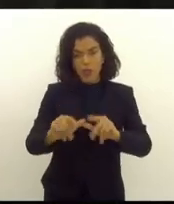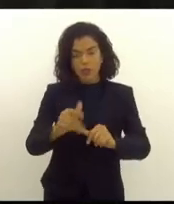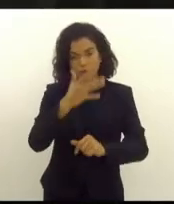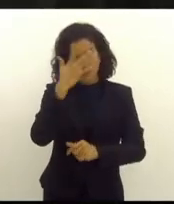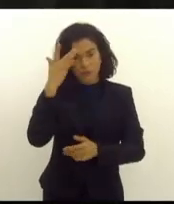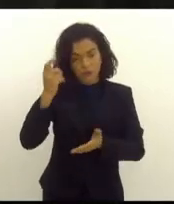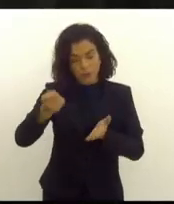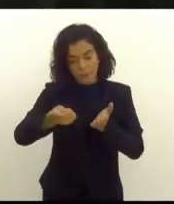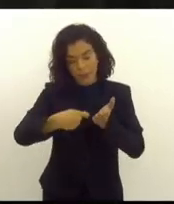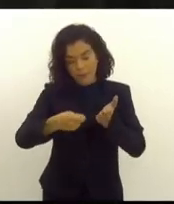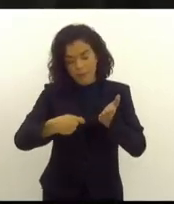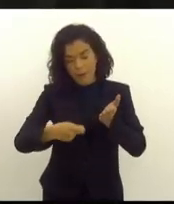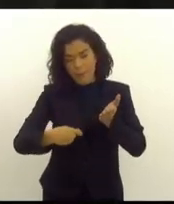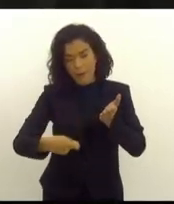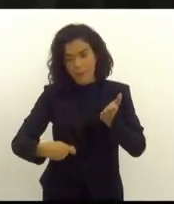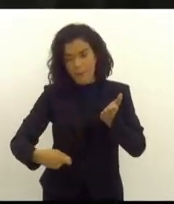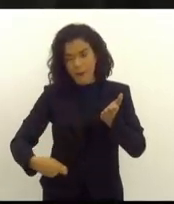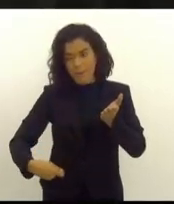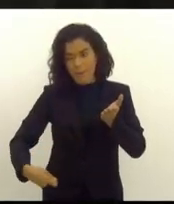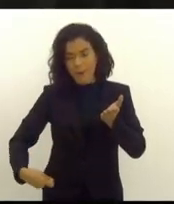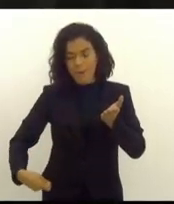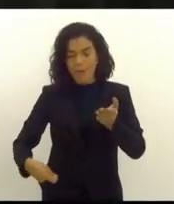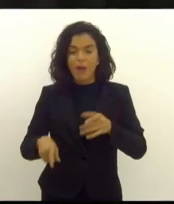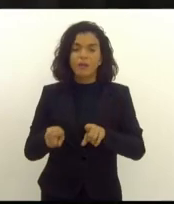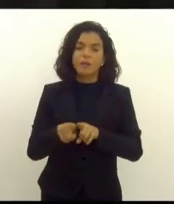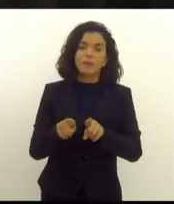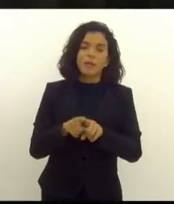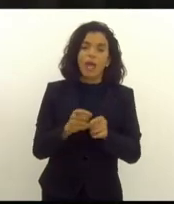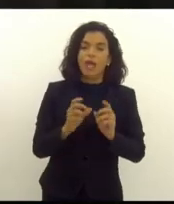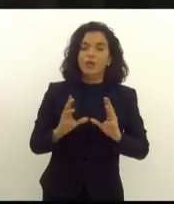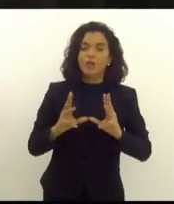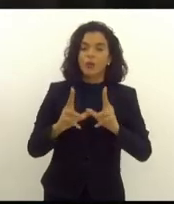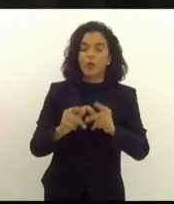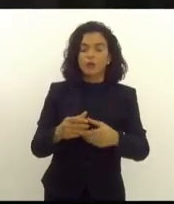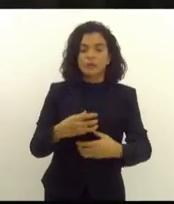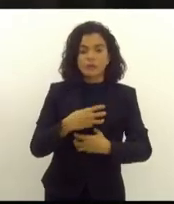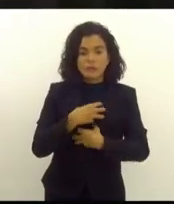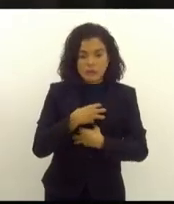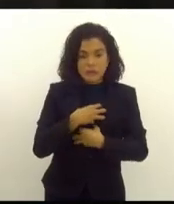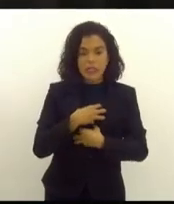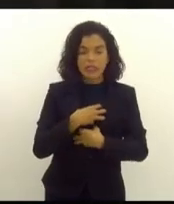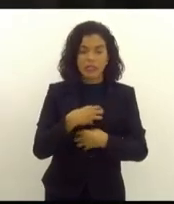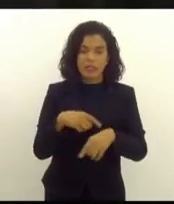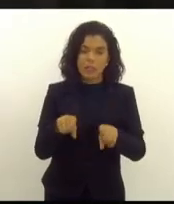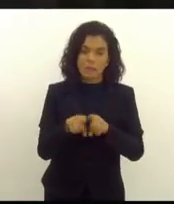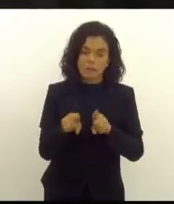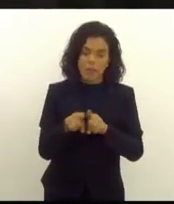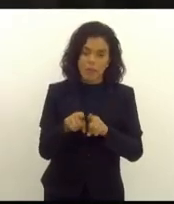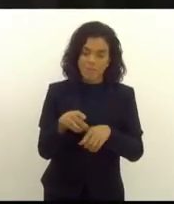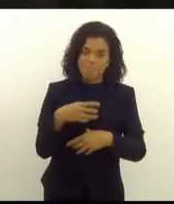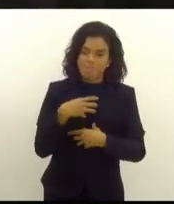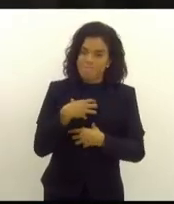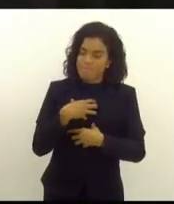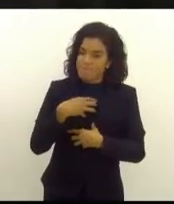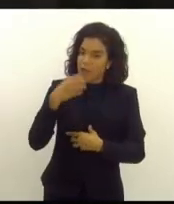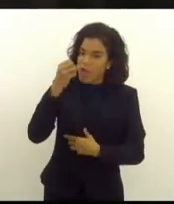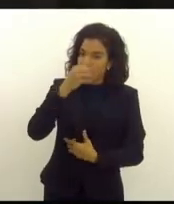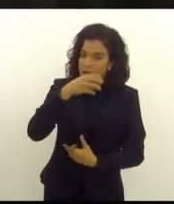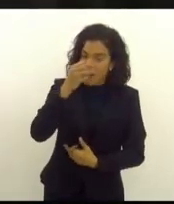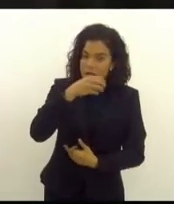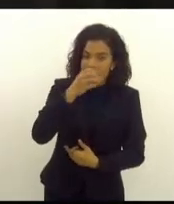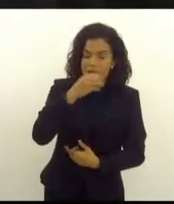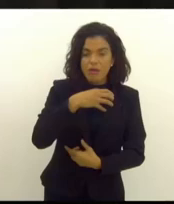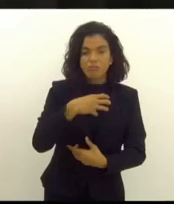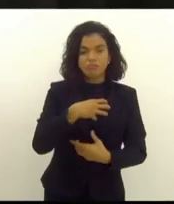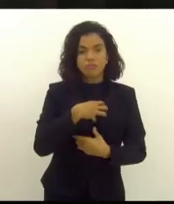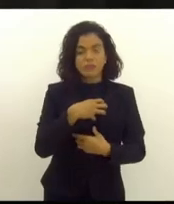essa carta a todos esses que se sentem que se sentiram também agredidos ofendidos de